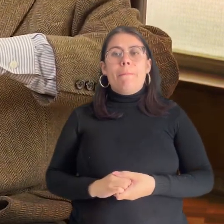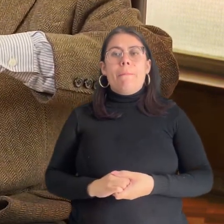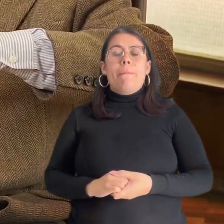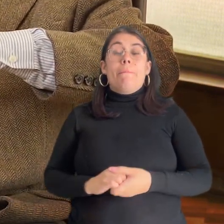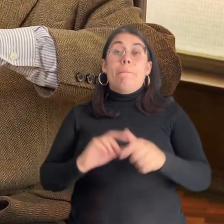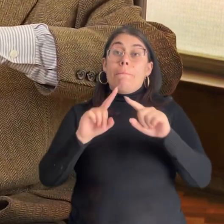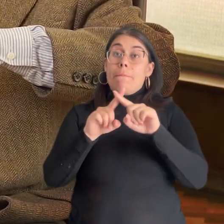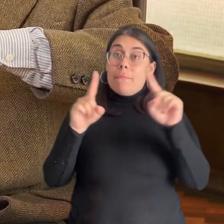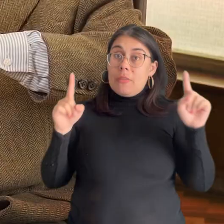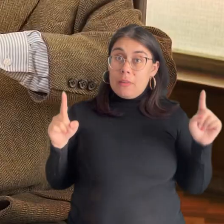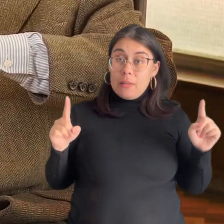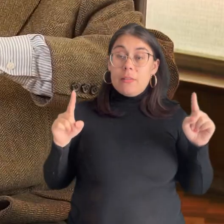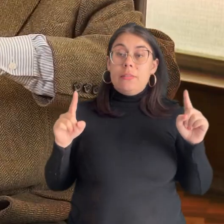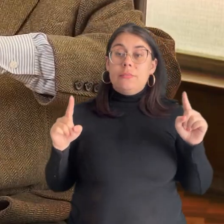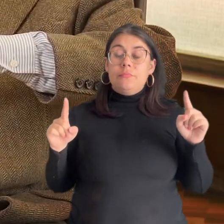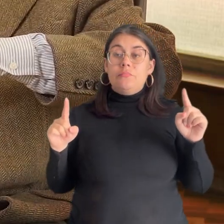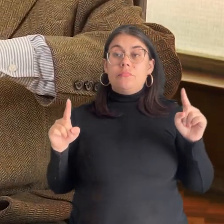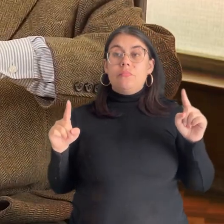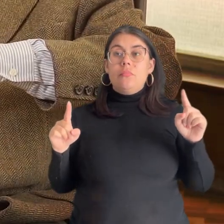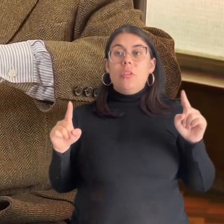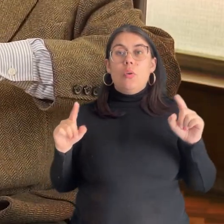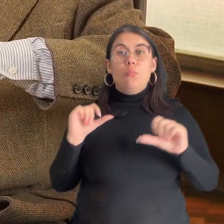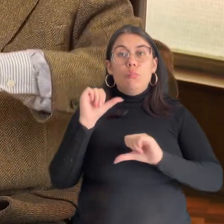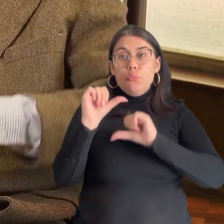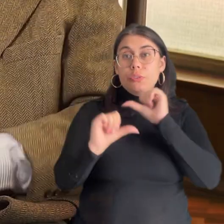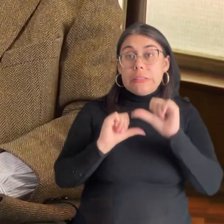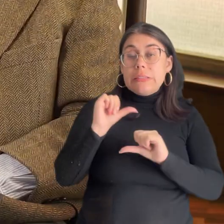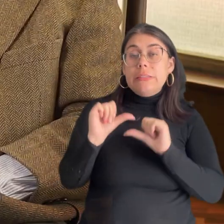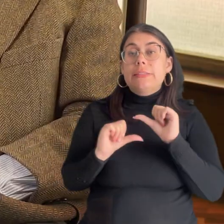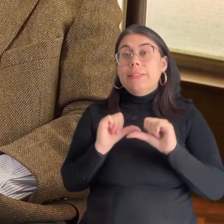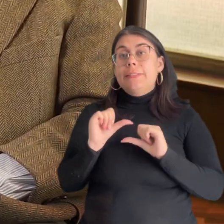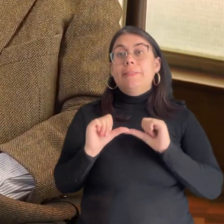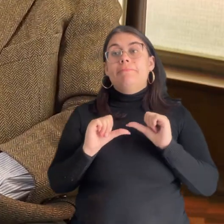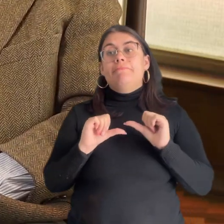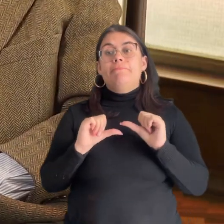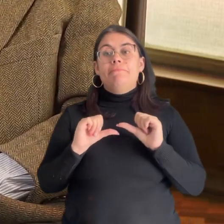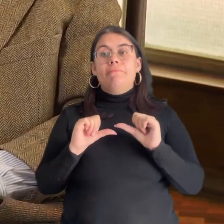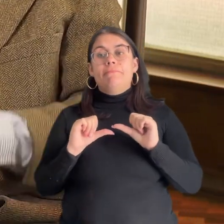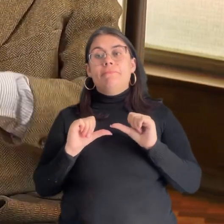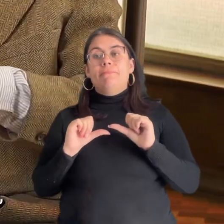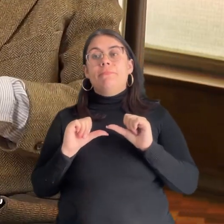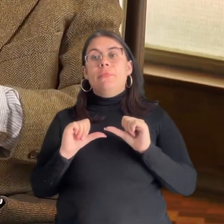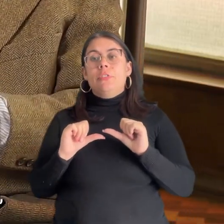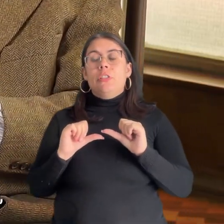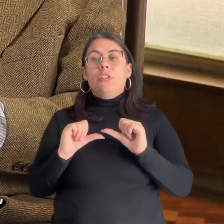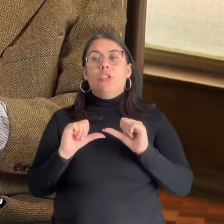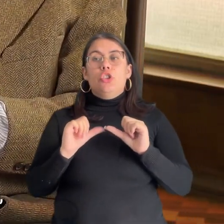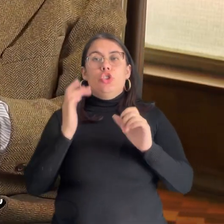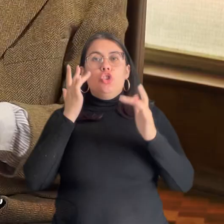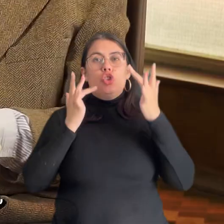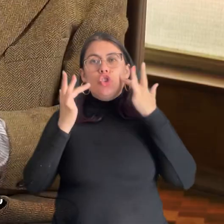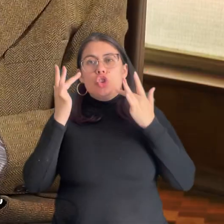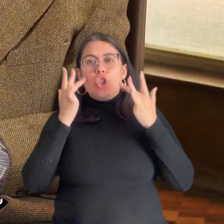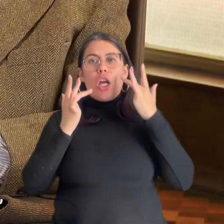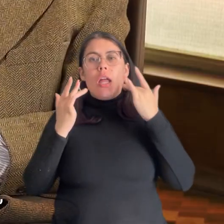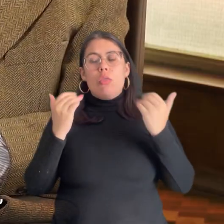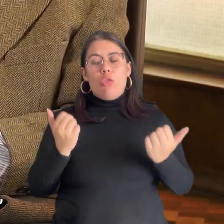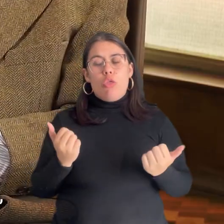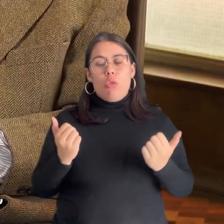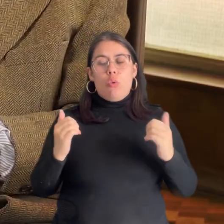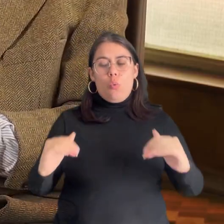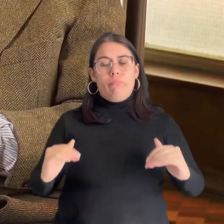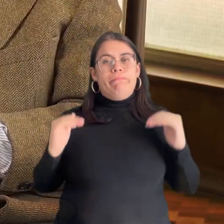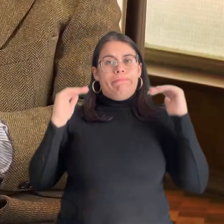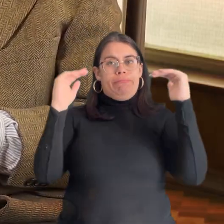Essa solução, portanto, grosso modo verticalizada, era encimada por um outro